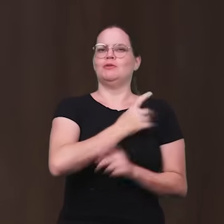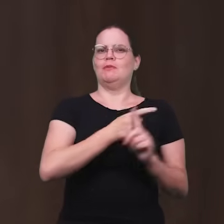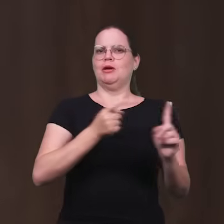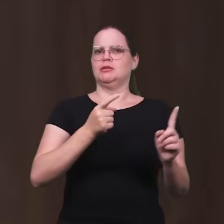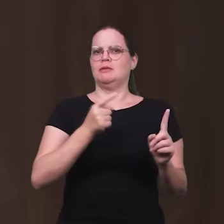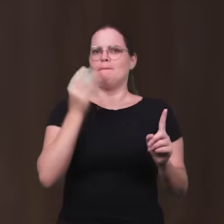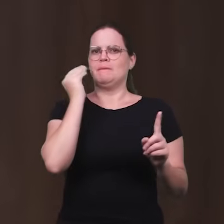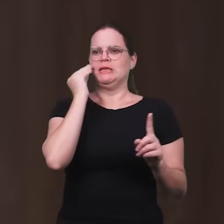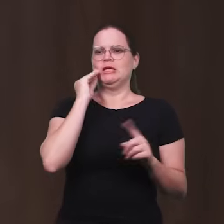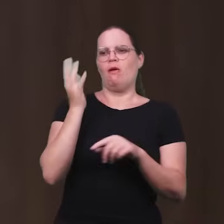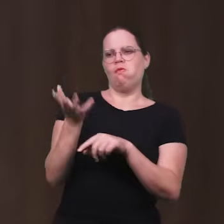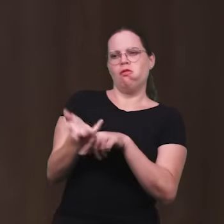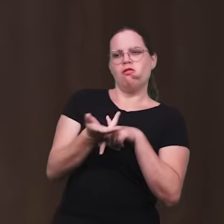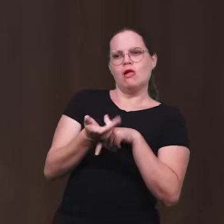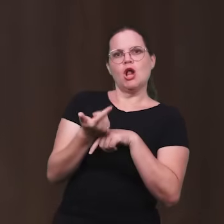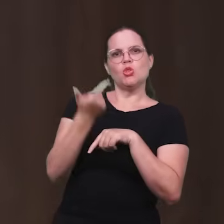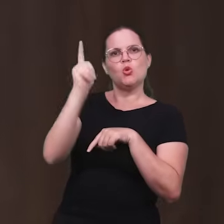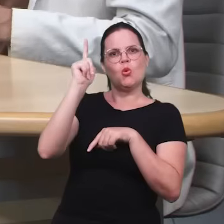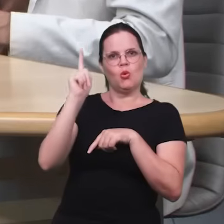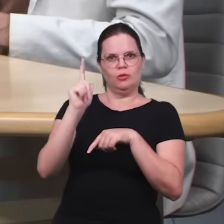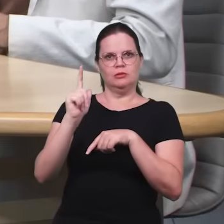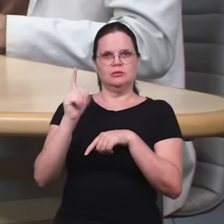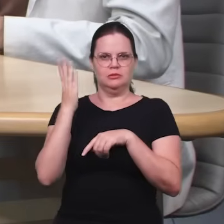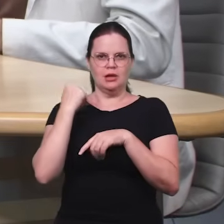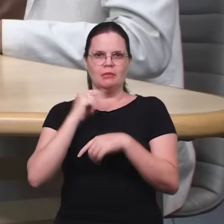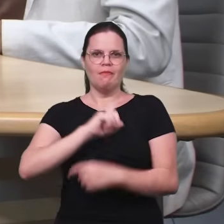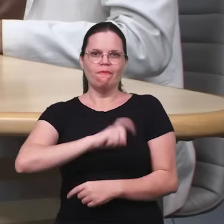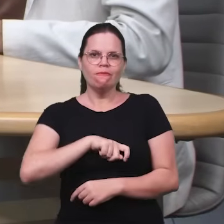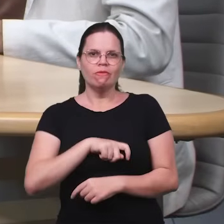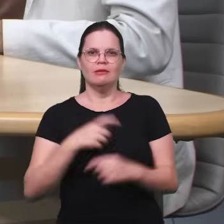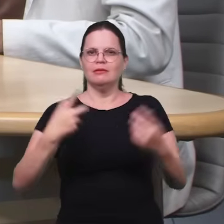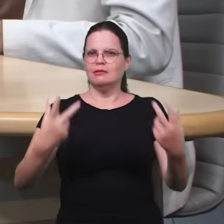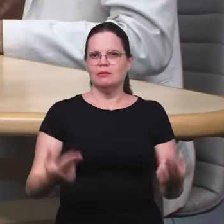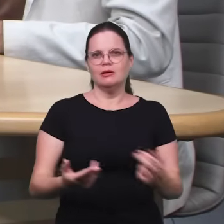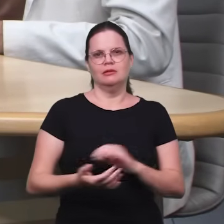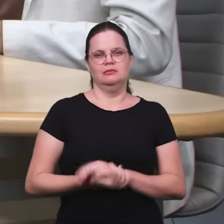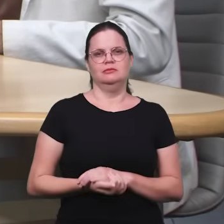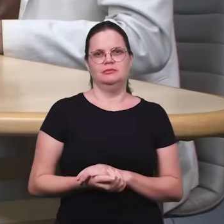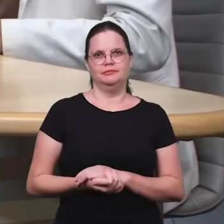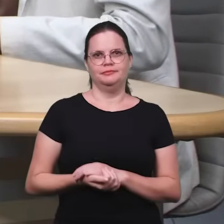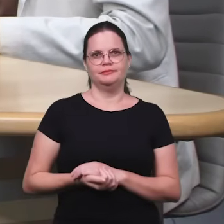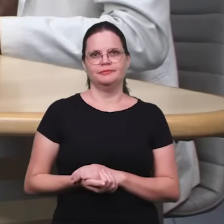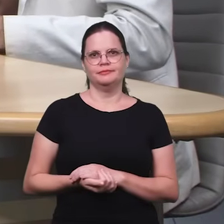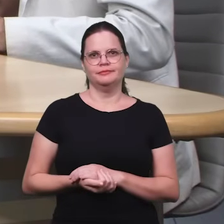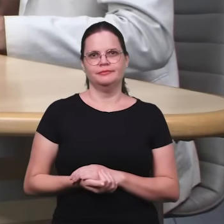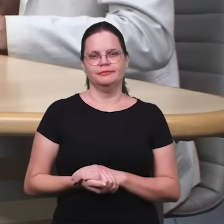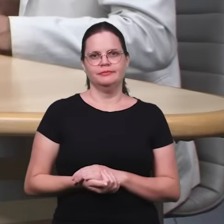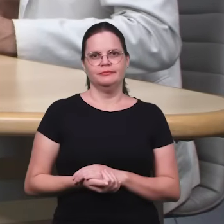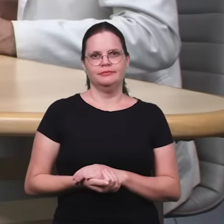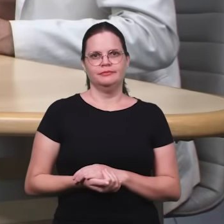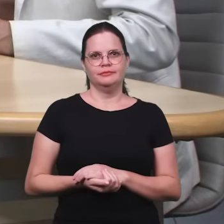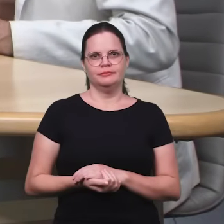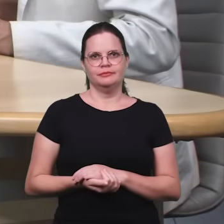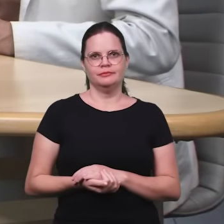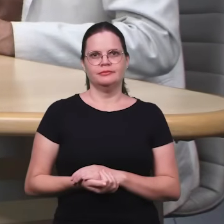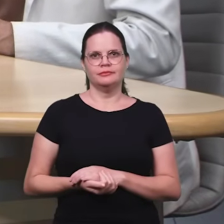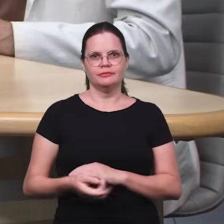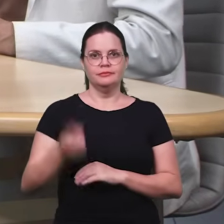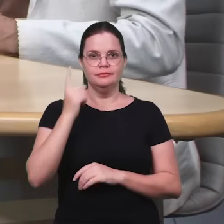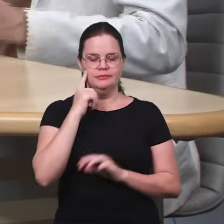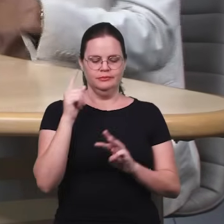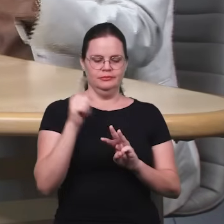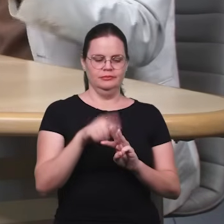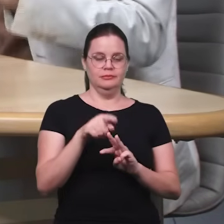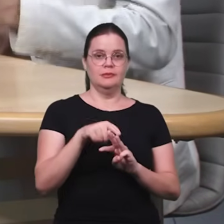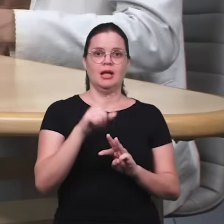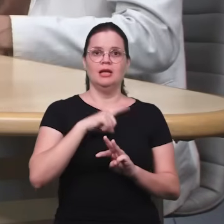outro. Eu acho que tá claro Sim, para sim, entender, sim. né? Esse exemplo, acho que Ananias e Safira é um bom Muito exemplo. bom.